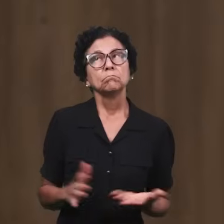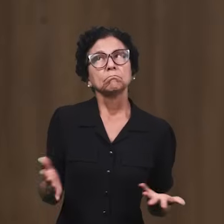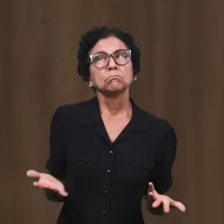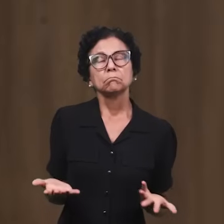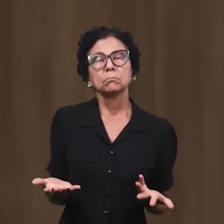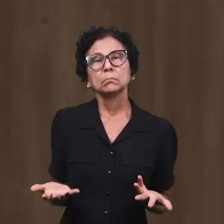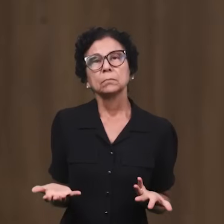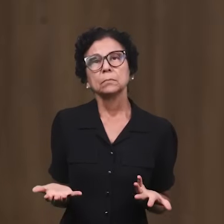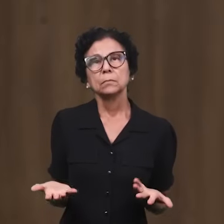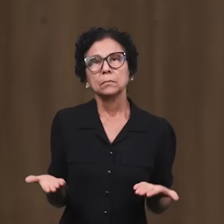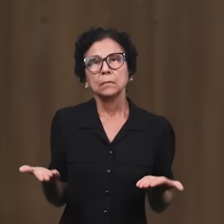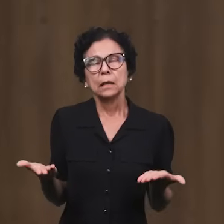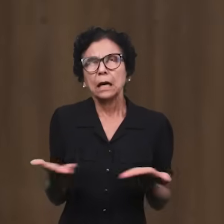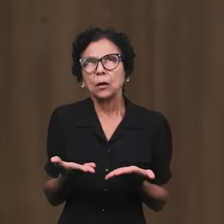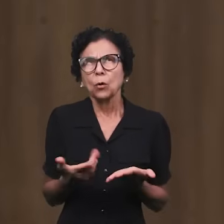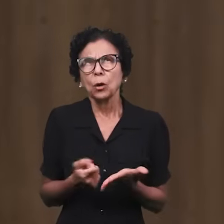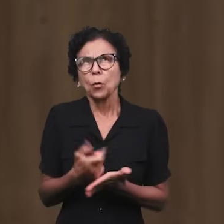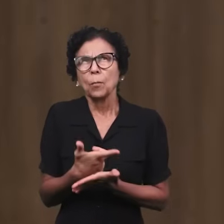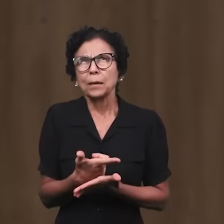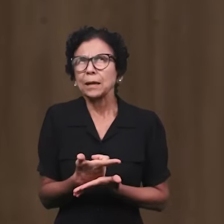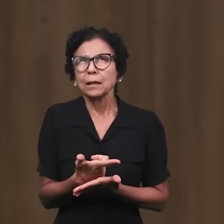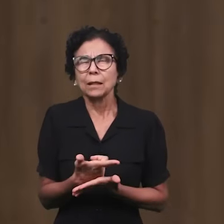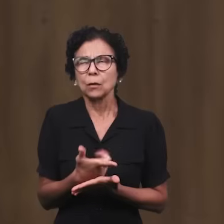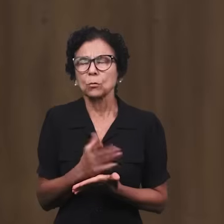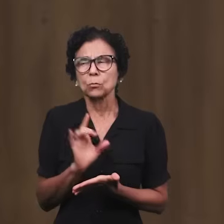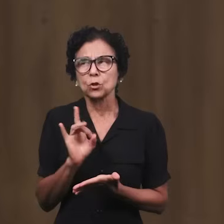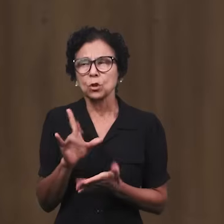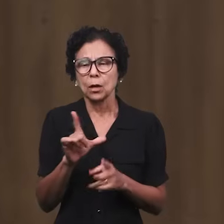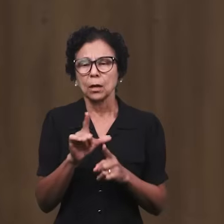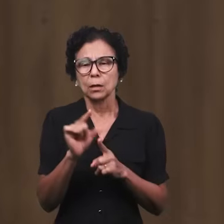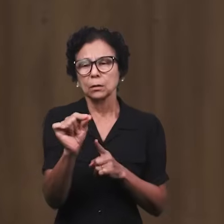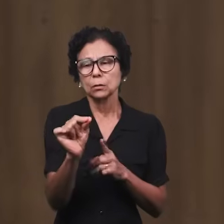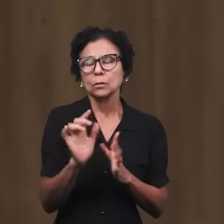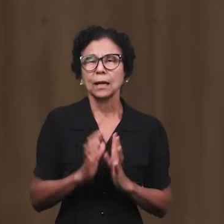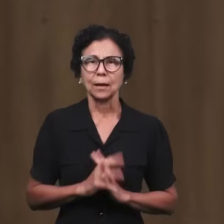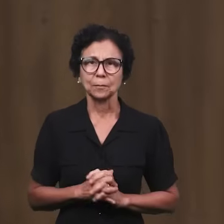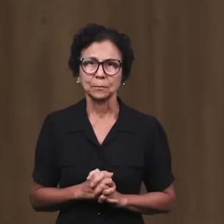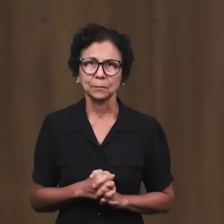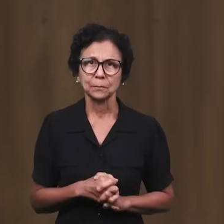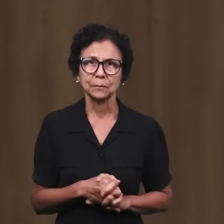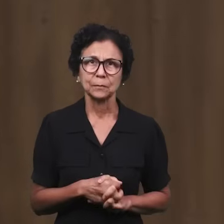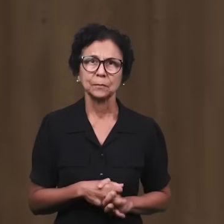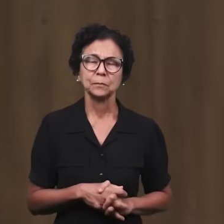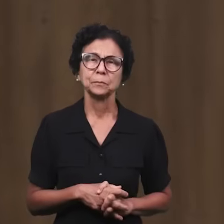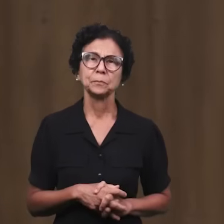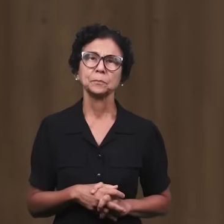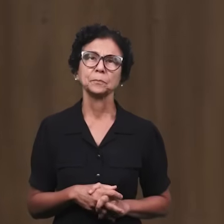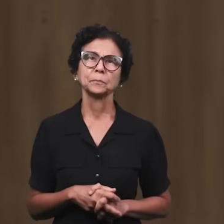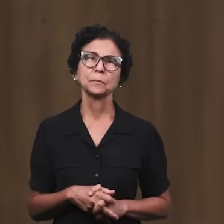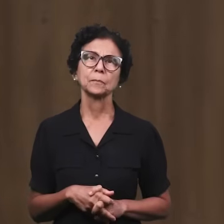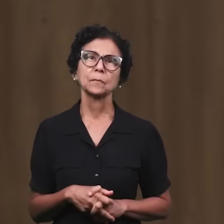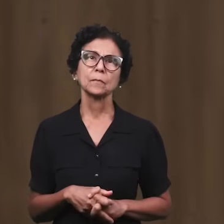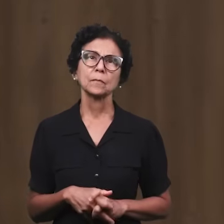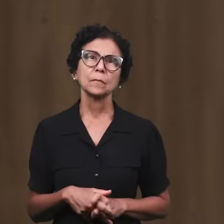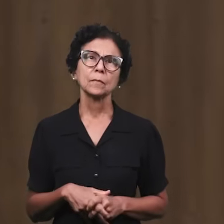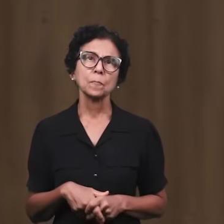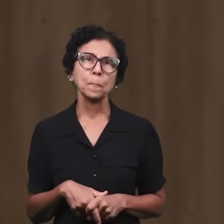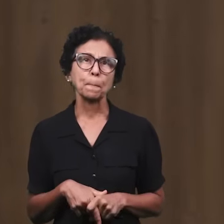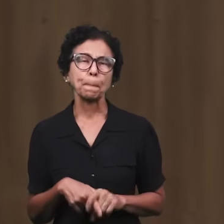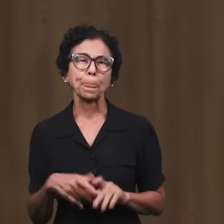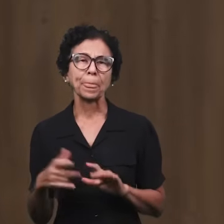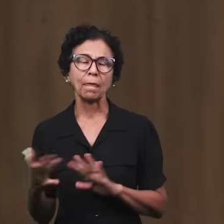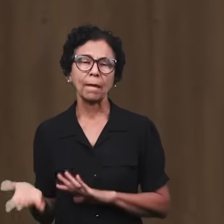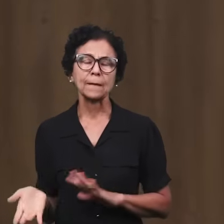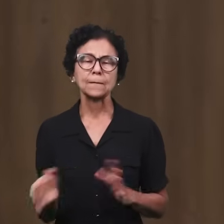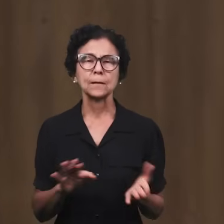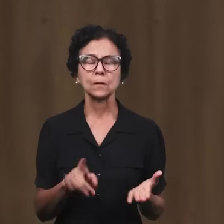Eu não quero comprar agora, mas eu quero só alugar. Então, o aluguel é para aquela pessoa da mobilidade, ou seja, mudança de